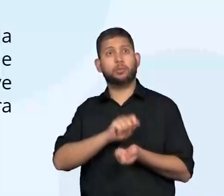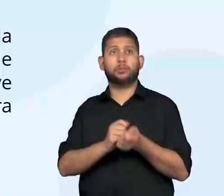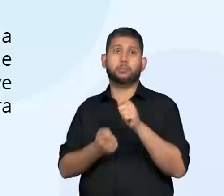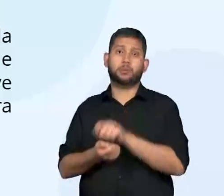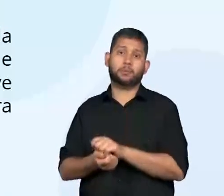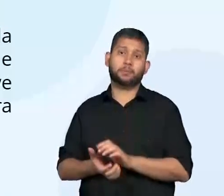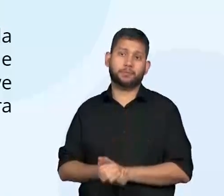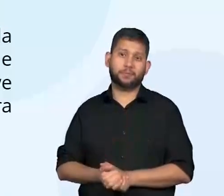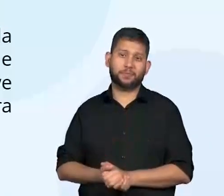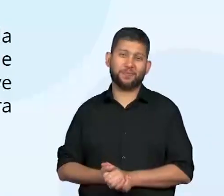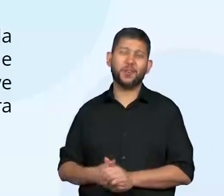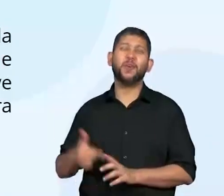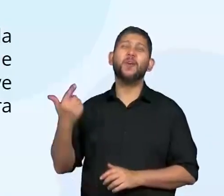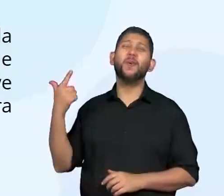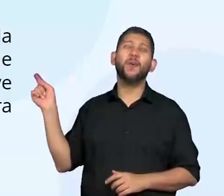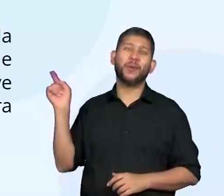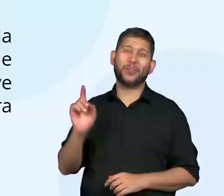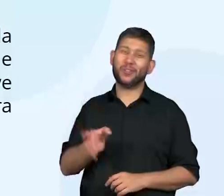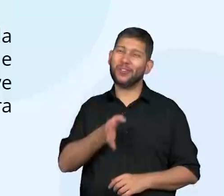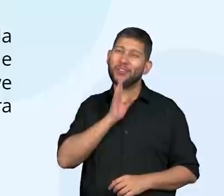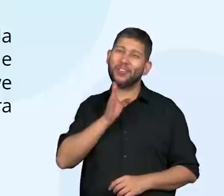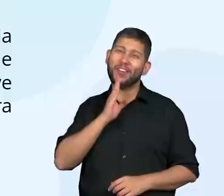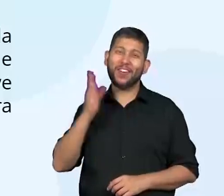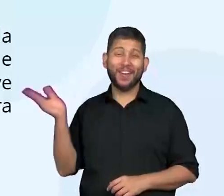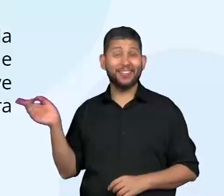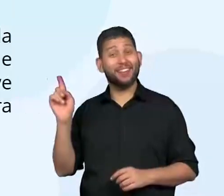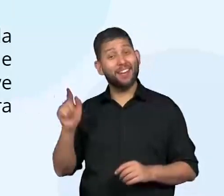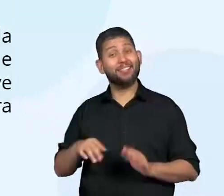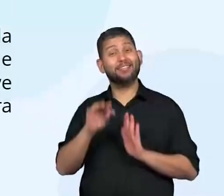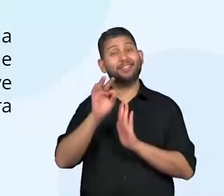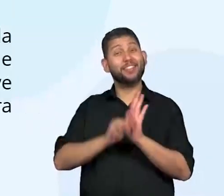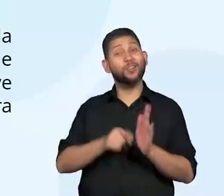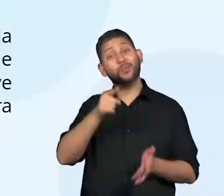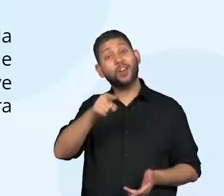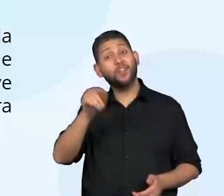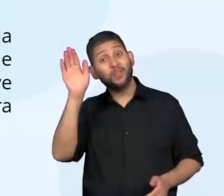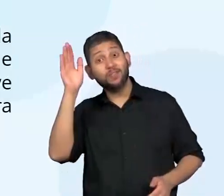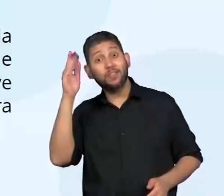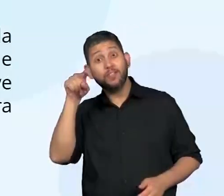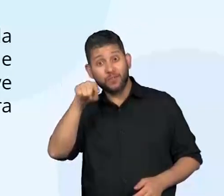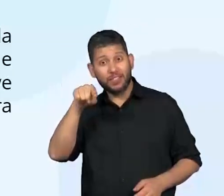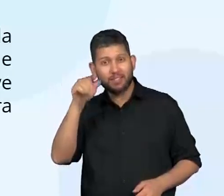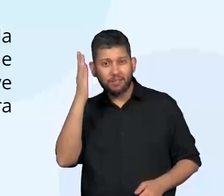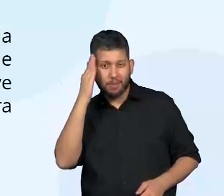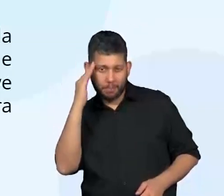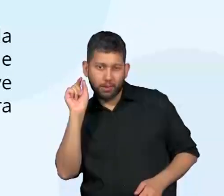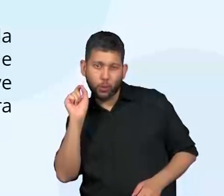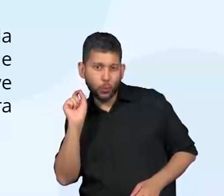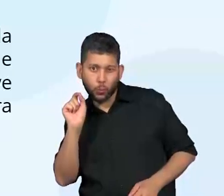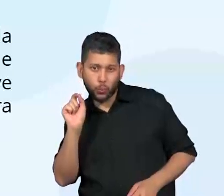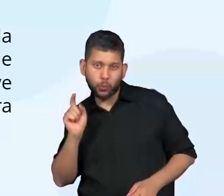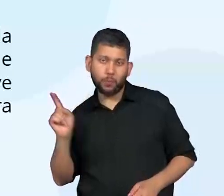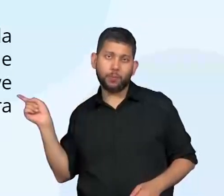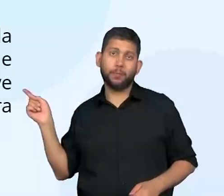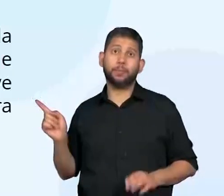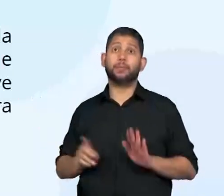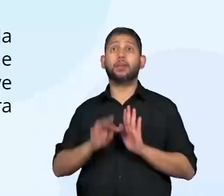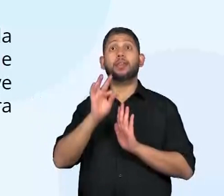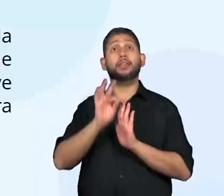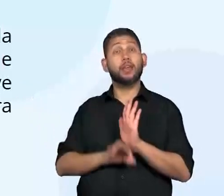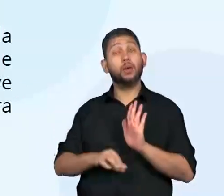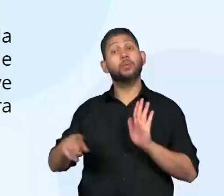E um outro formato bem curioso, você sabia que este aqui é o que nós chamamos de texto